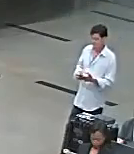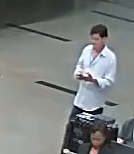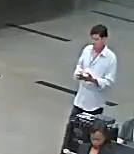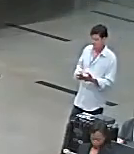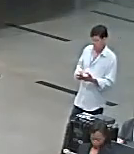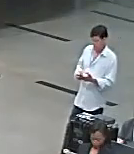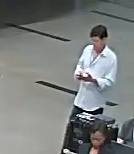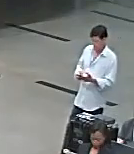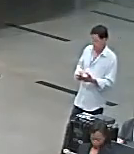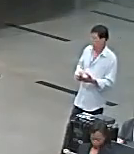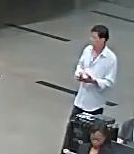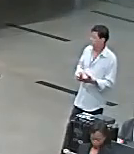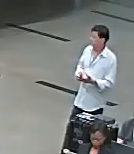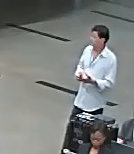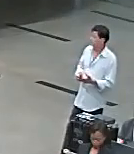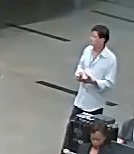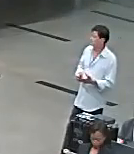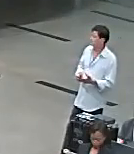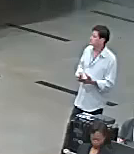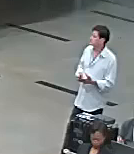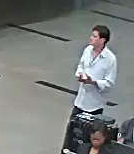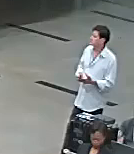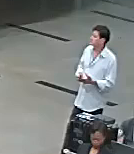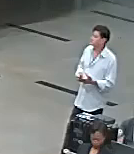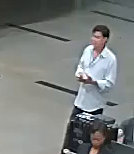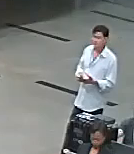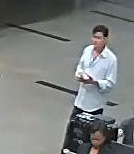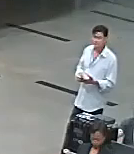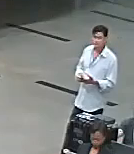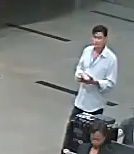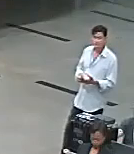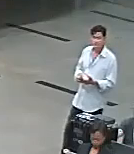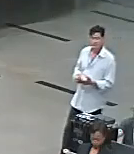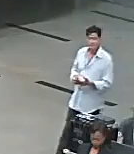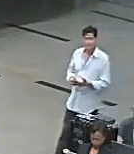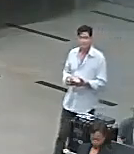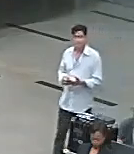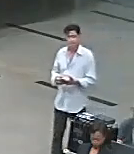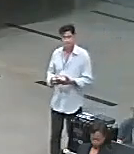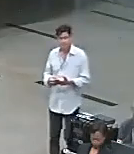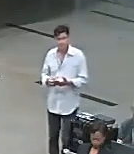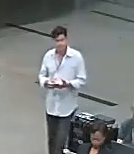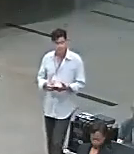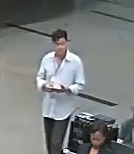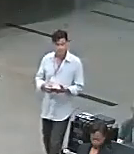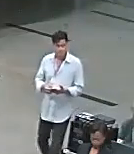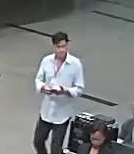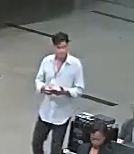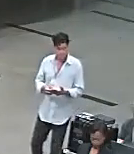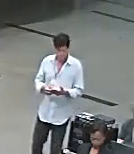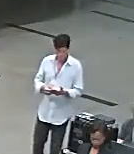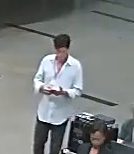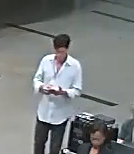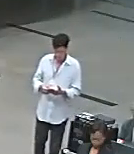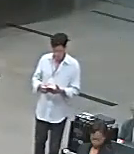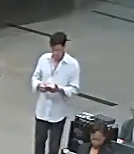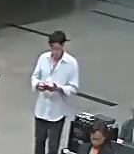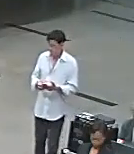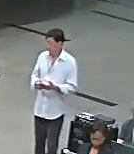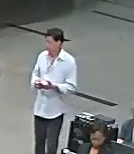minha aqui acho que tudo que os outros já falou é muito simples mas eu acho que de todas as as acessibilidades